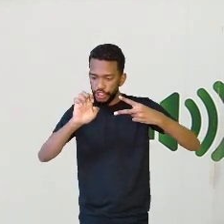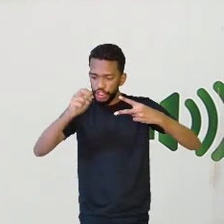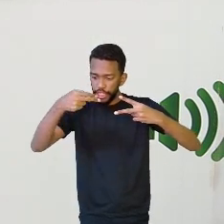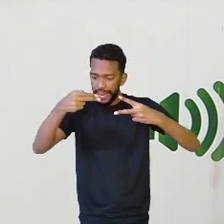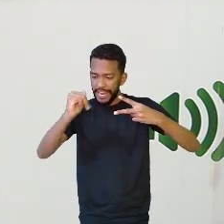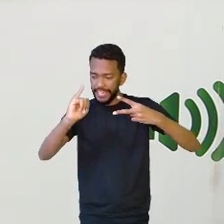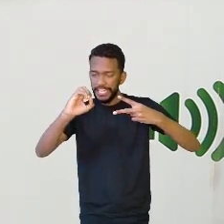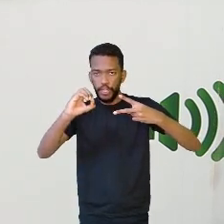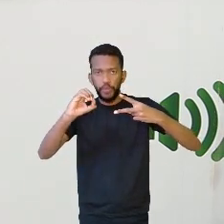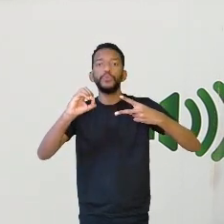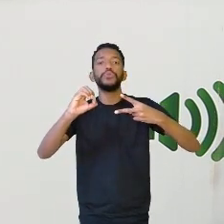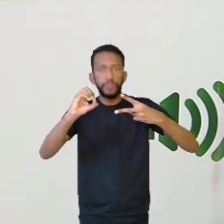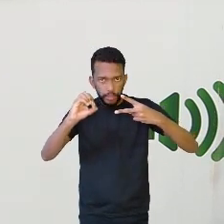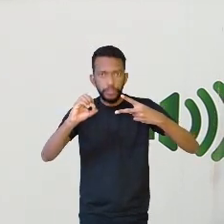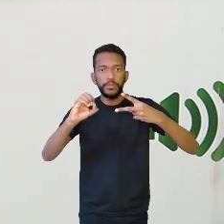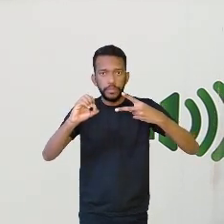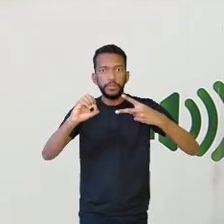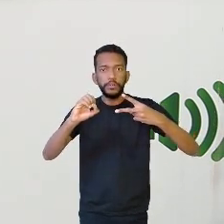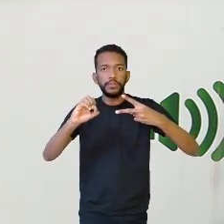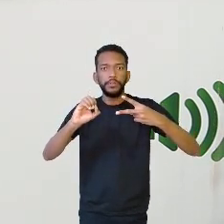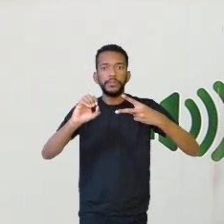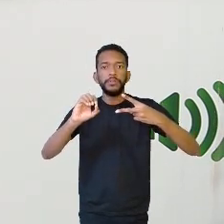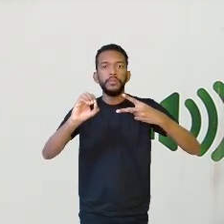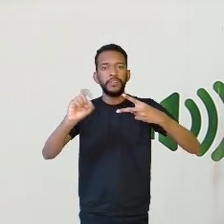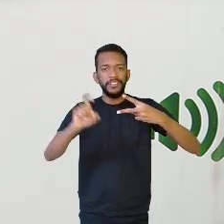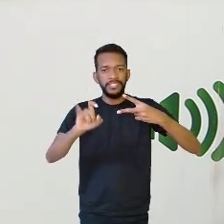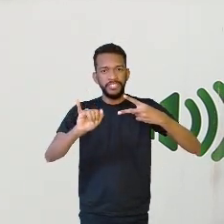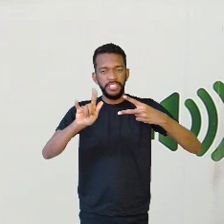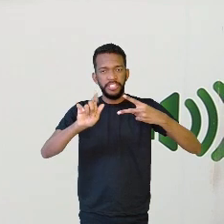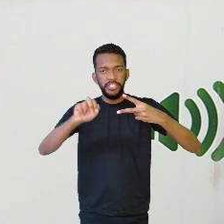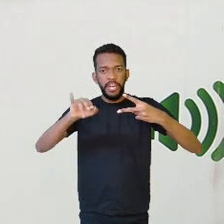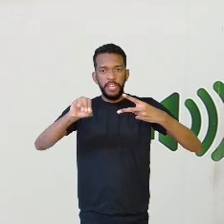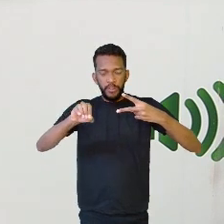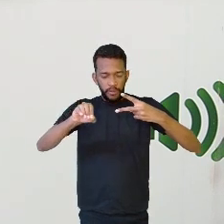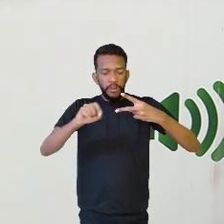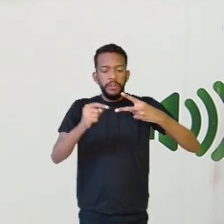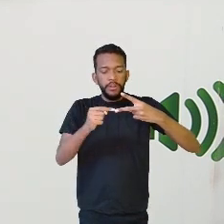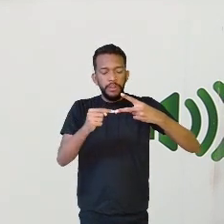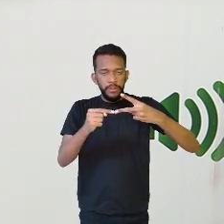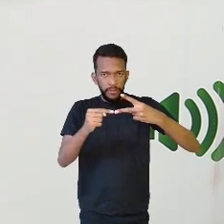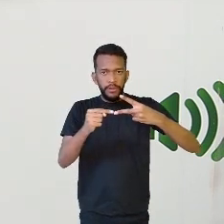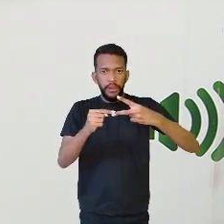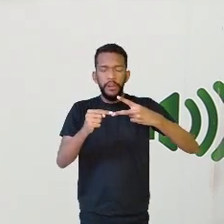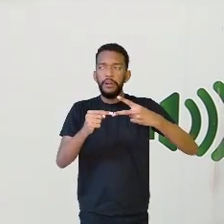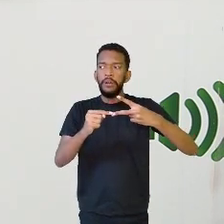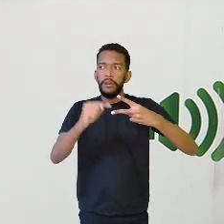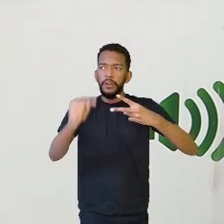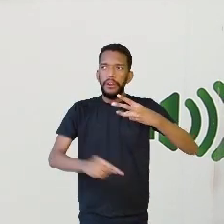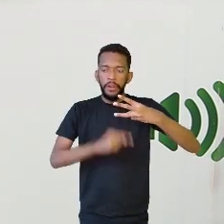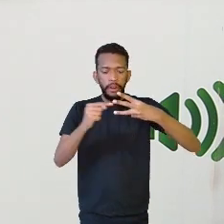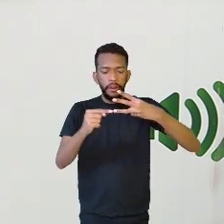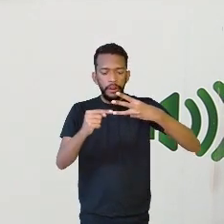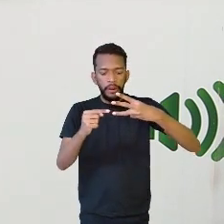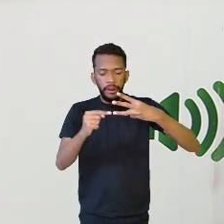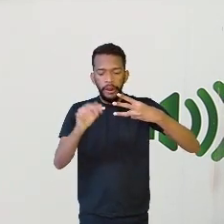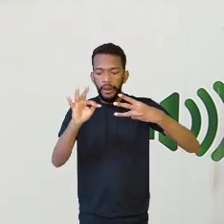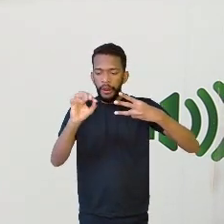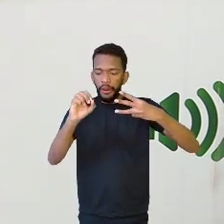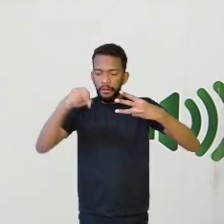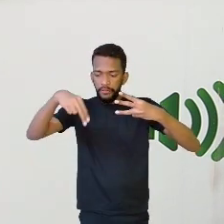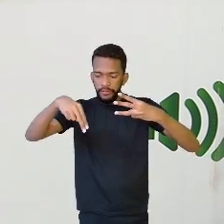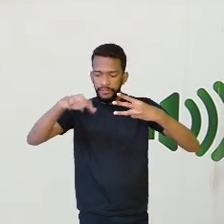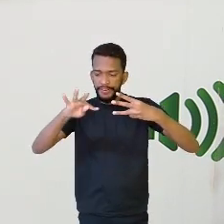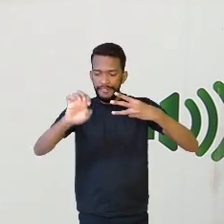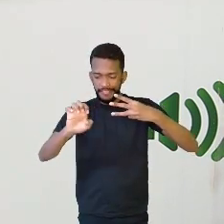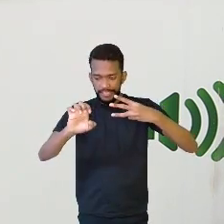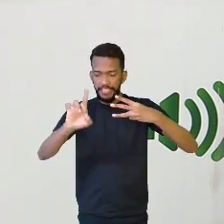essa vela também ela continue acesa. O fogo ele continue acontecendo. E nós precisamos de uma